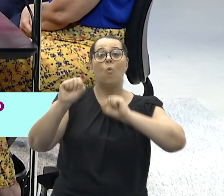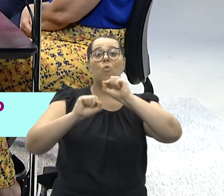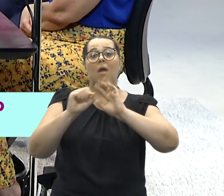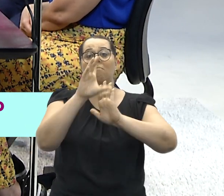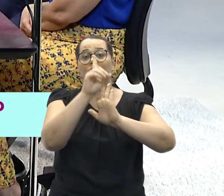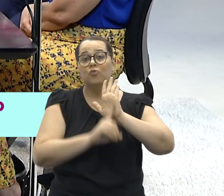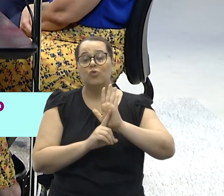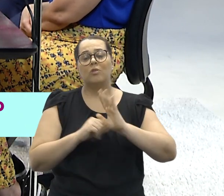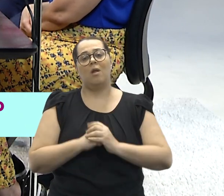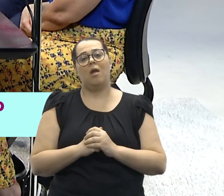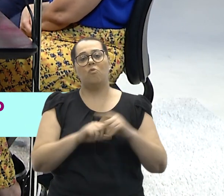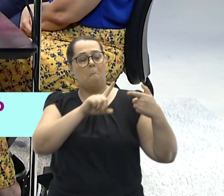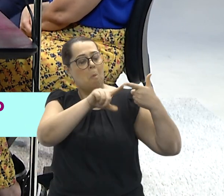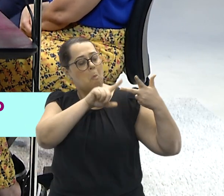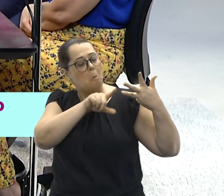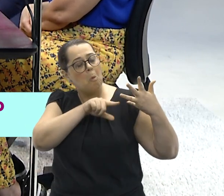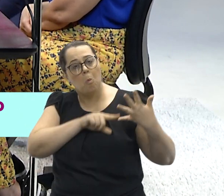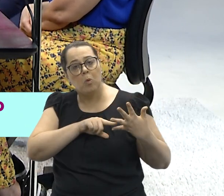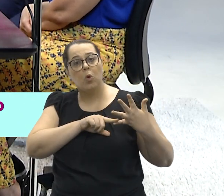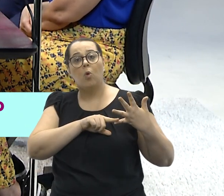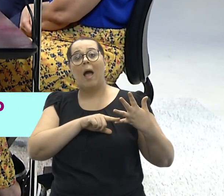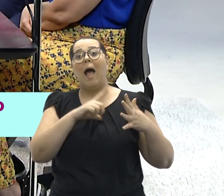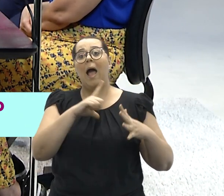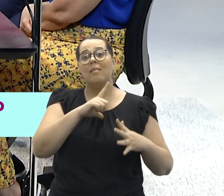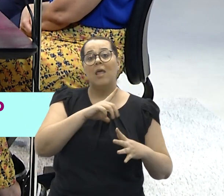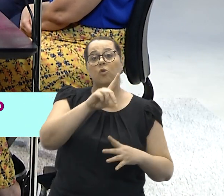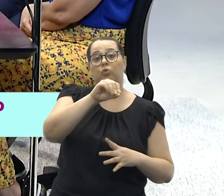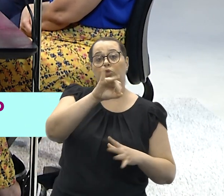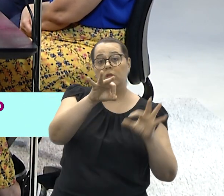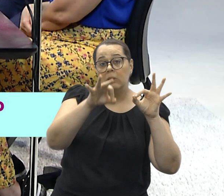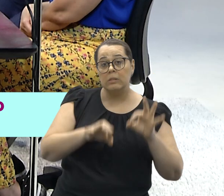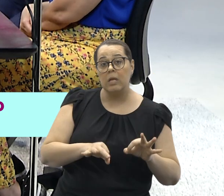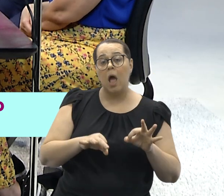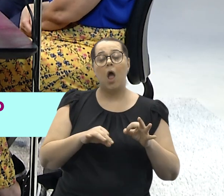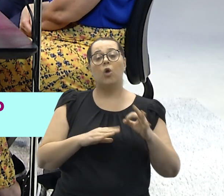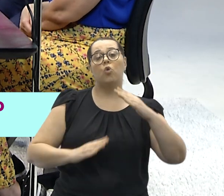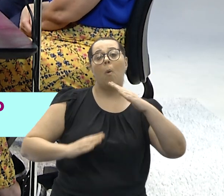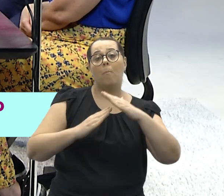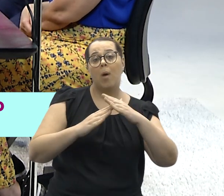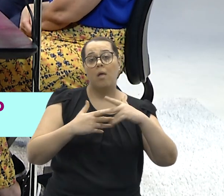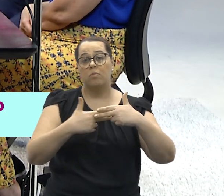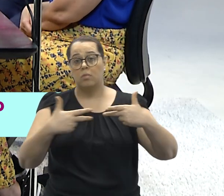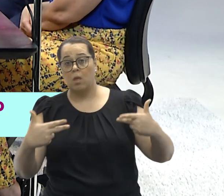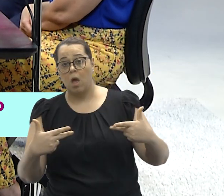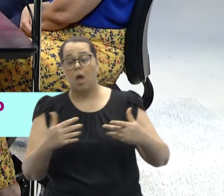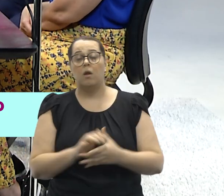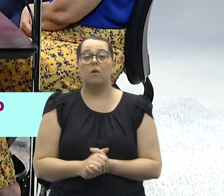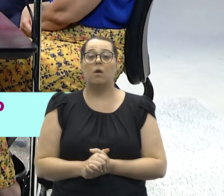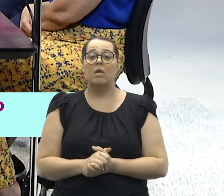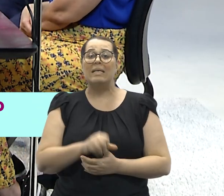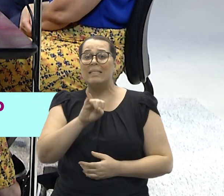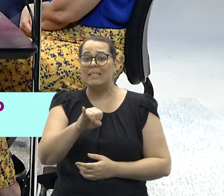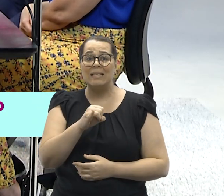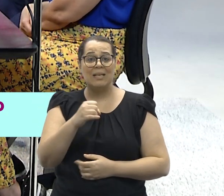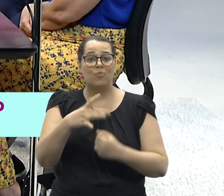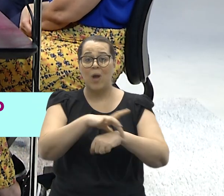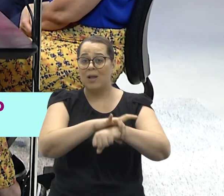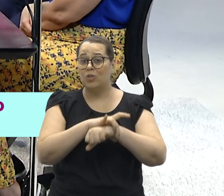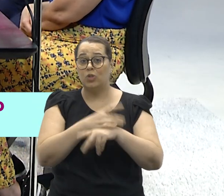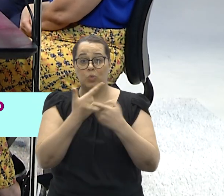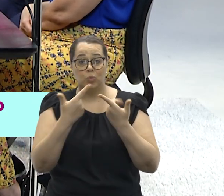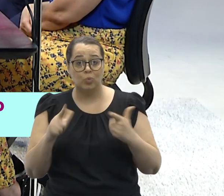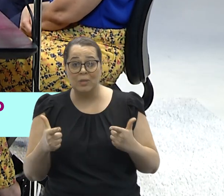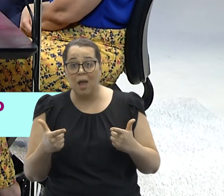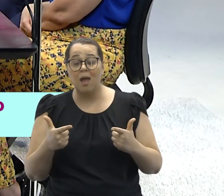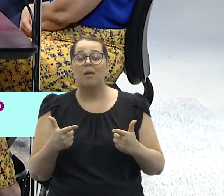apresentar a sua demanda. Ali nós vamos identificar se o prazo está sendo cumprido ou não. Se não está sendo cumprido e a gente não